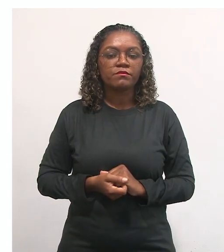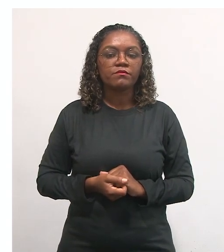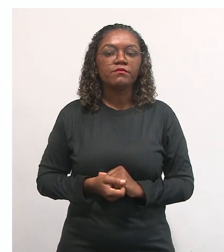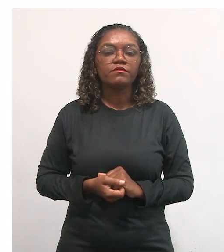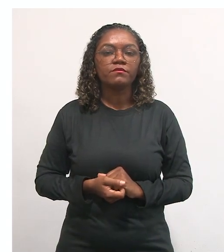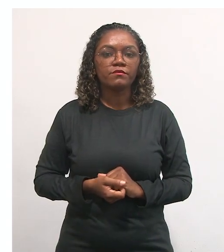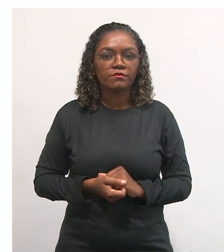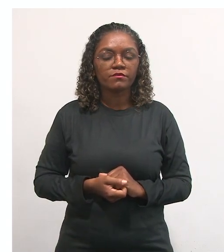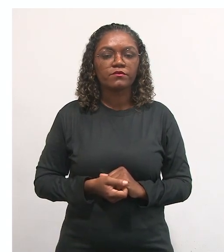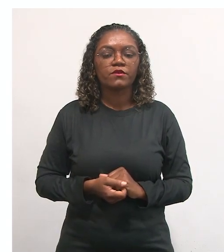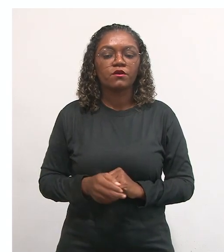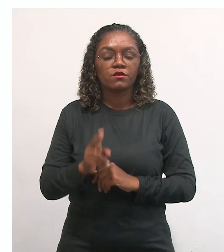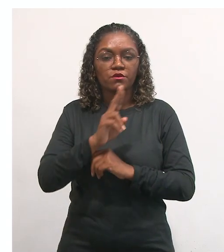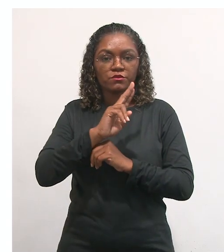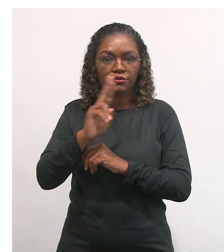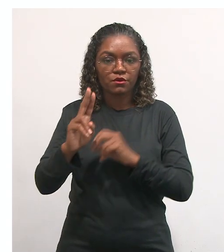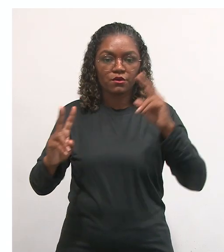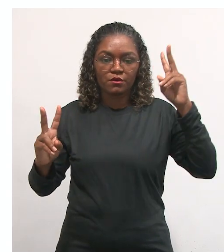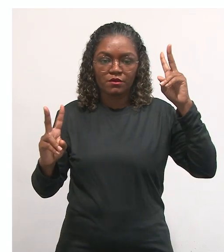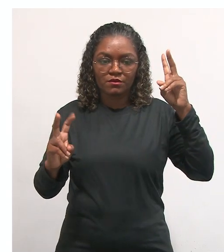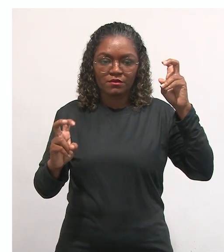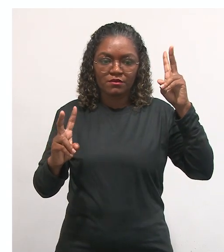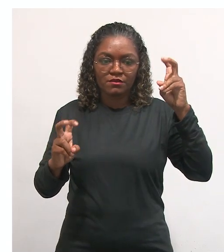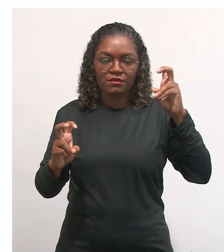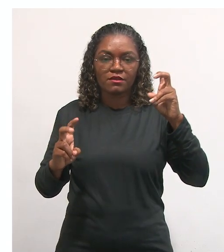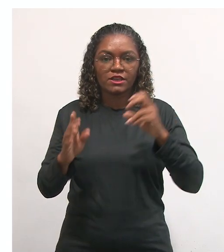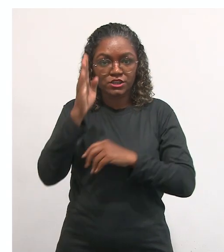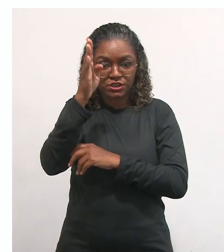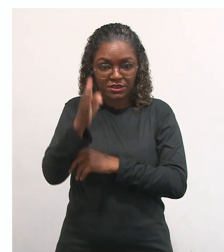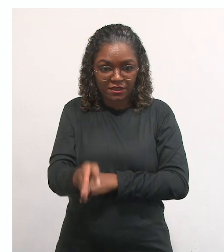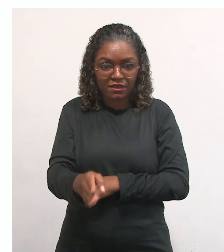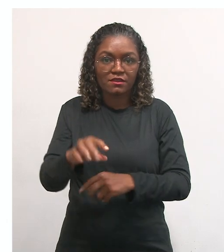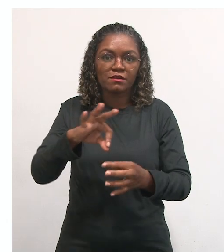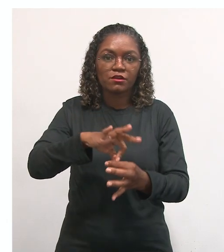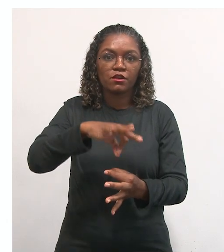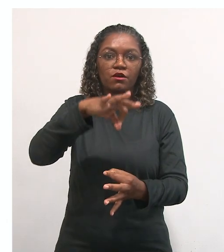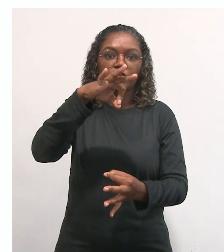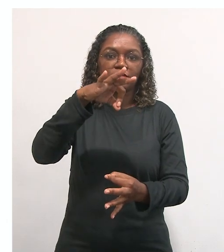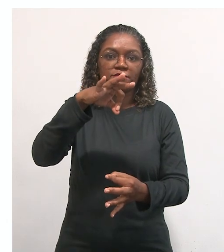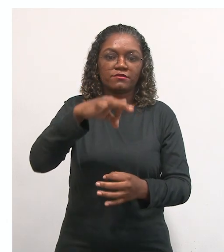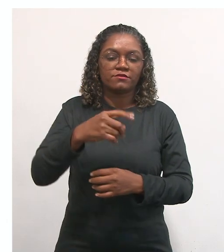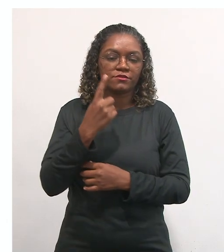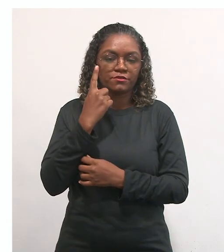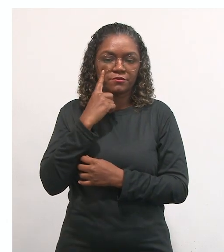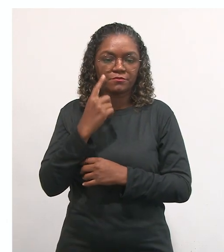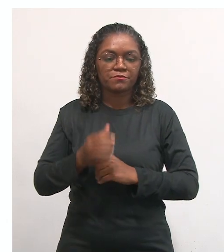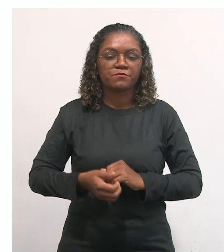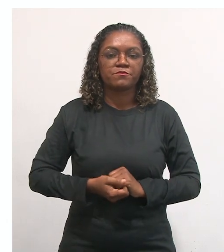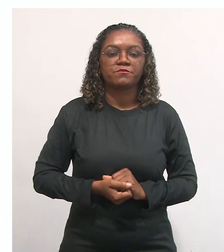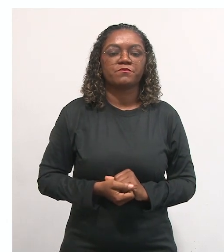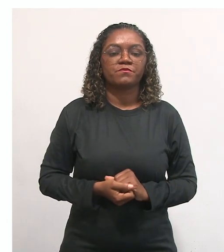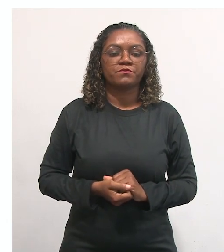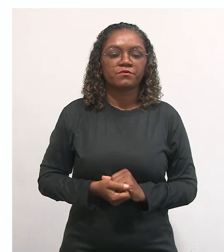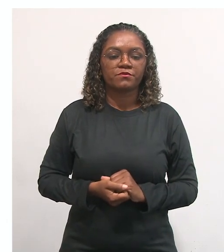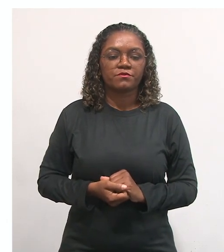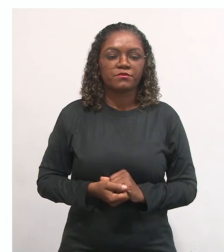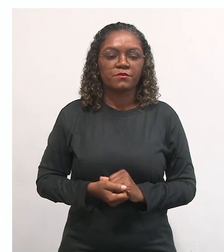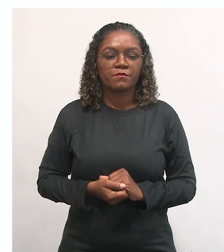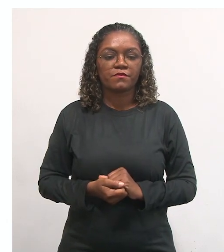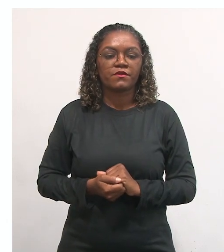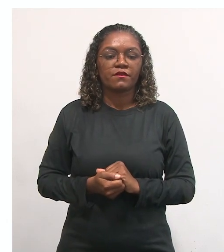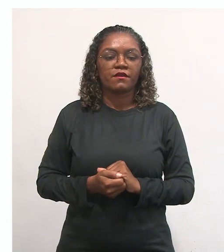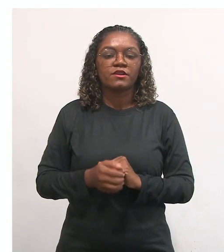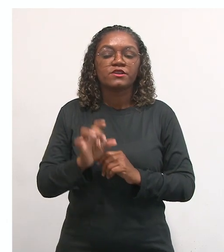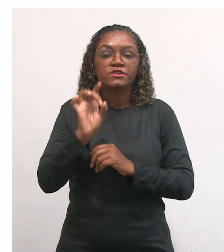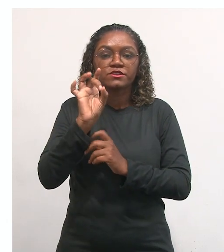essa recuada ali nos 4 cm é quando é uma citação direta e longa olha só é citação